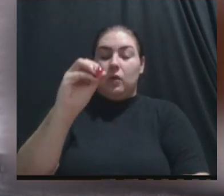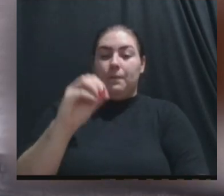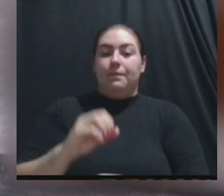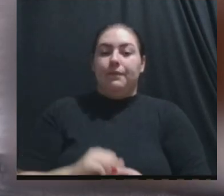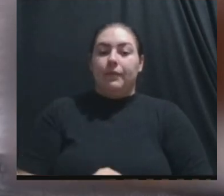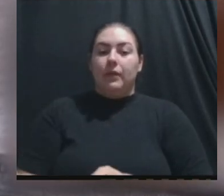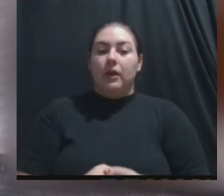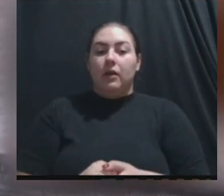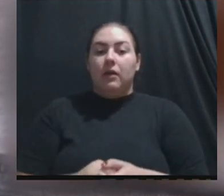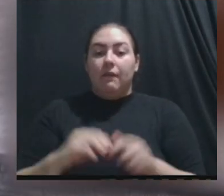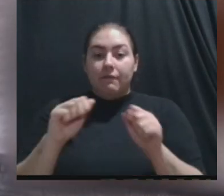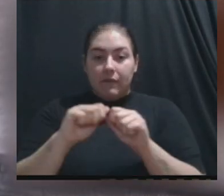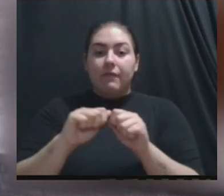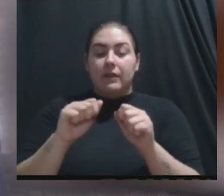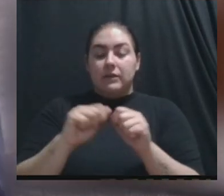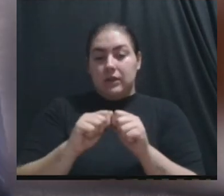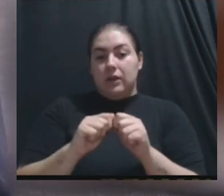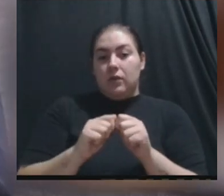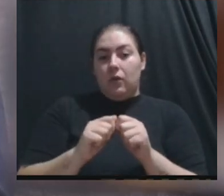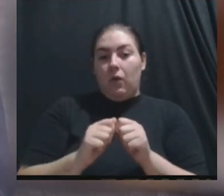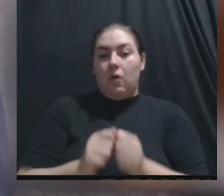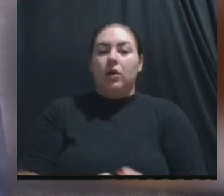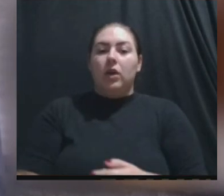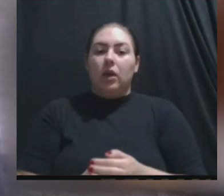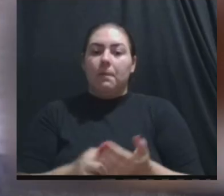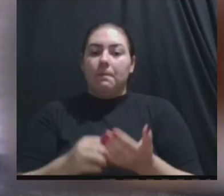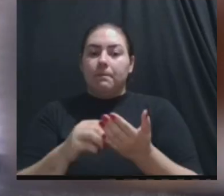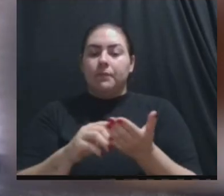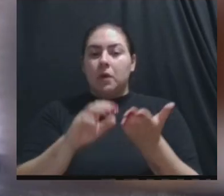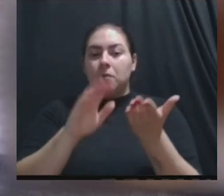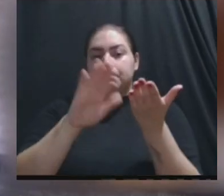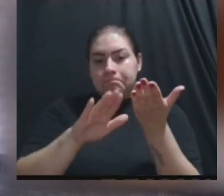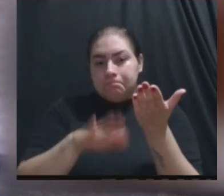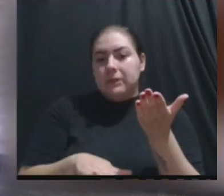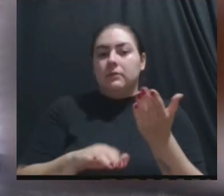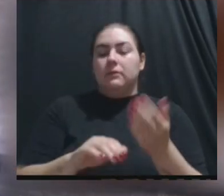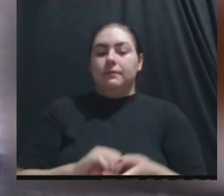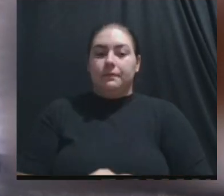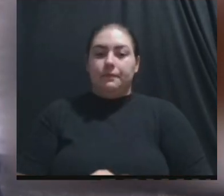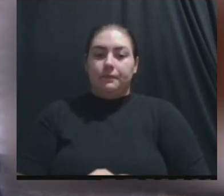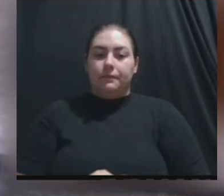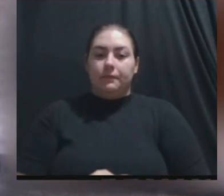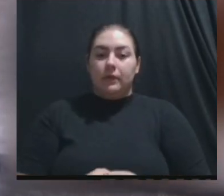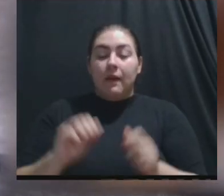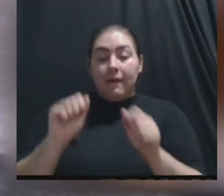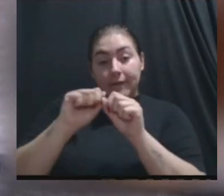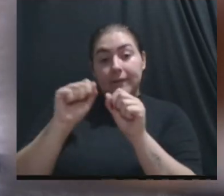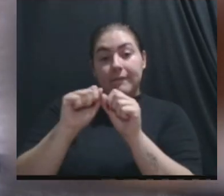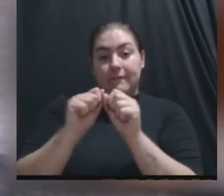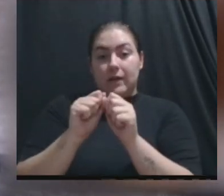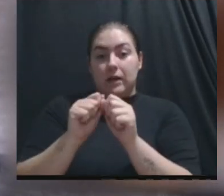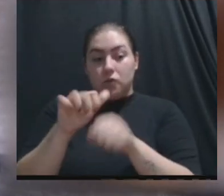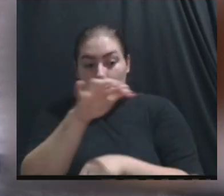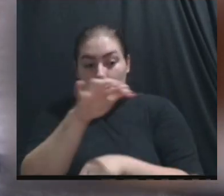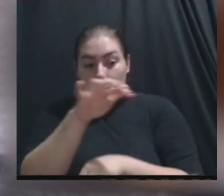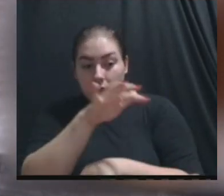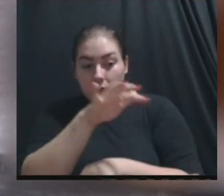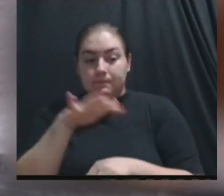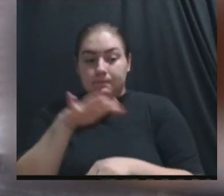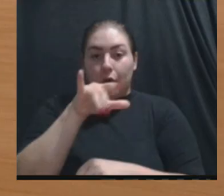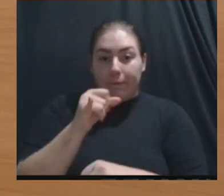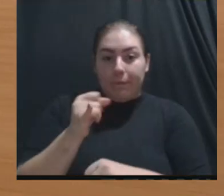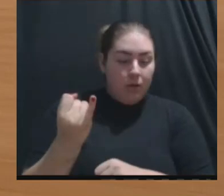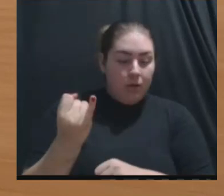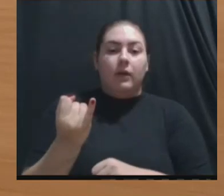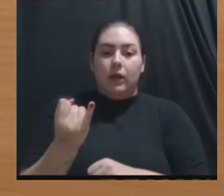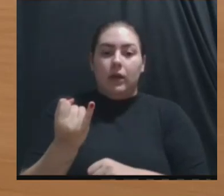custos. Gera-se uma economia e faz com que o espaço ele seja aproveitado para algo que é essencial, que é a